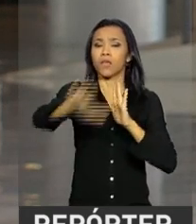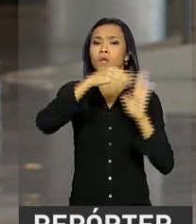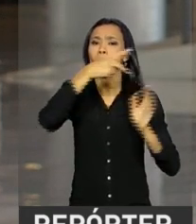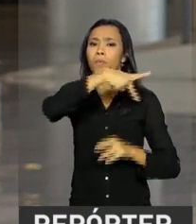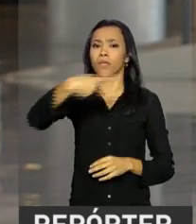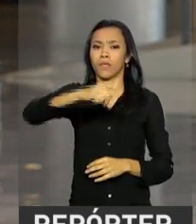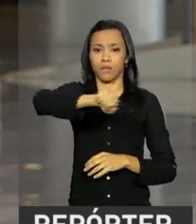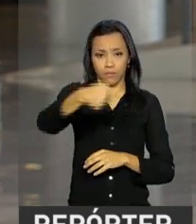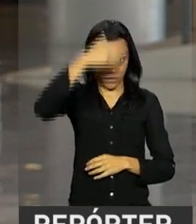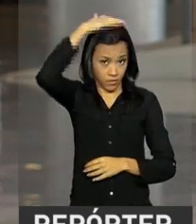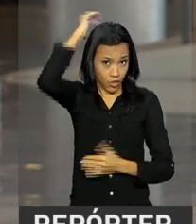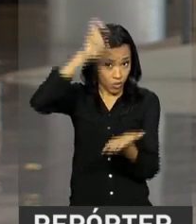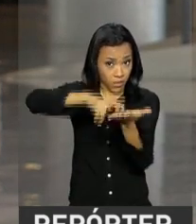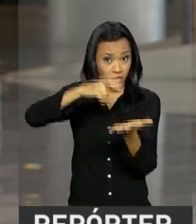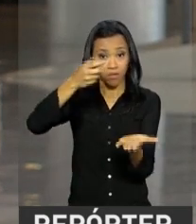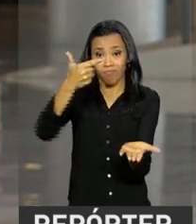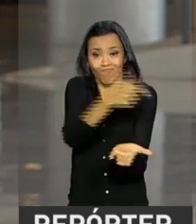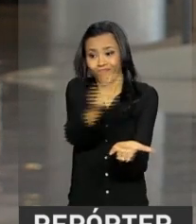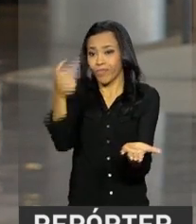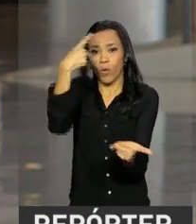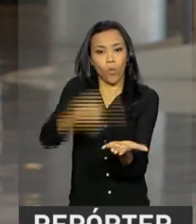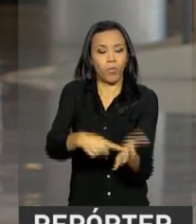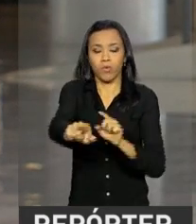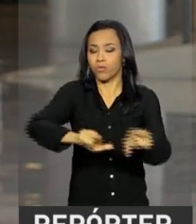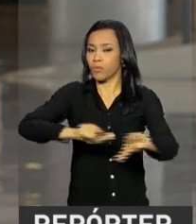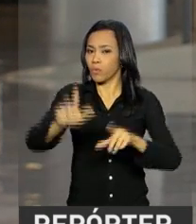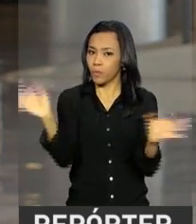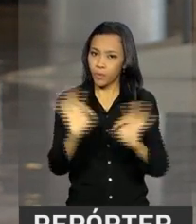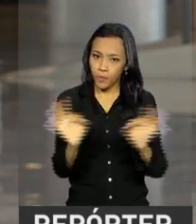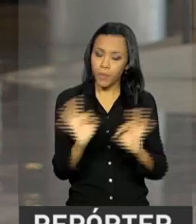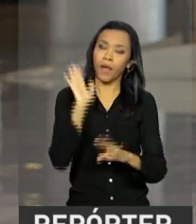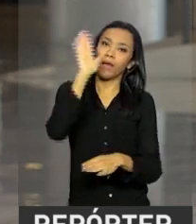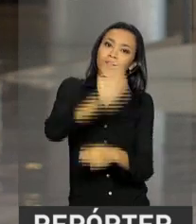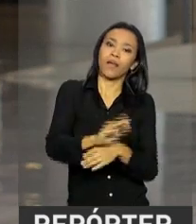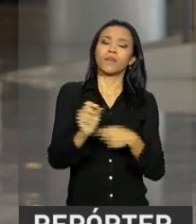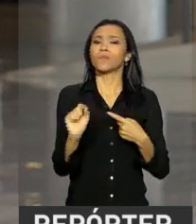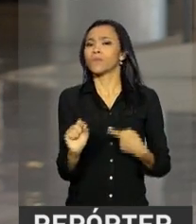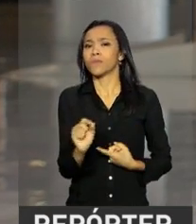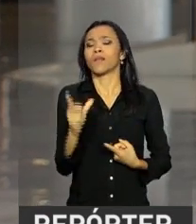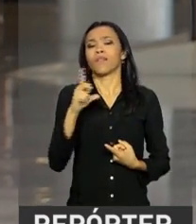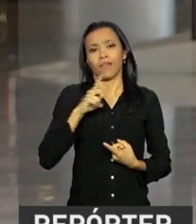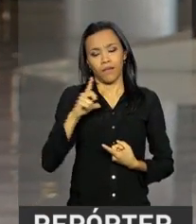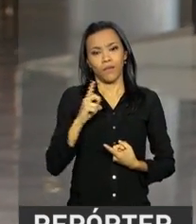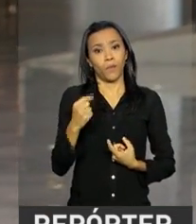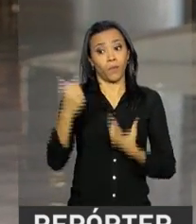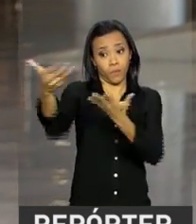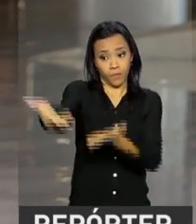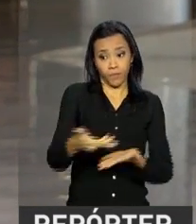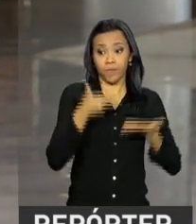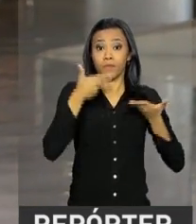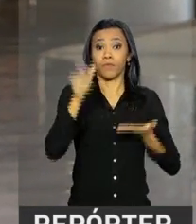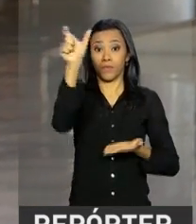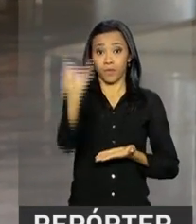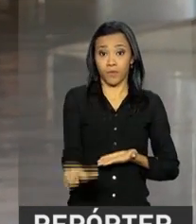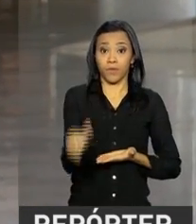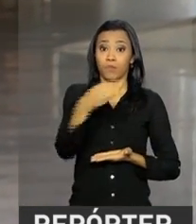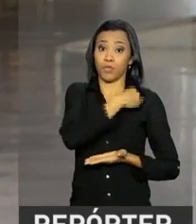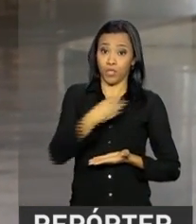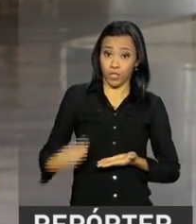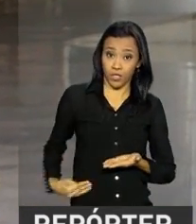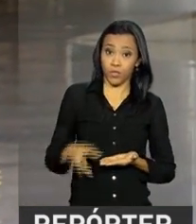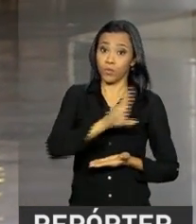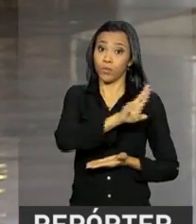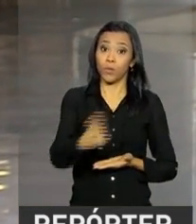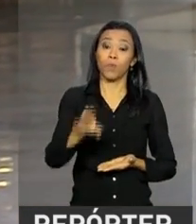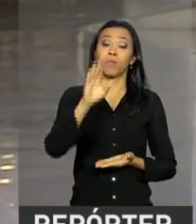Michel Temer, agora pela manhã não tem compromissos previstos na agenda. Na parte da tarde, o presidente em exercício recebe o ministro da Integração Nacional, o